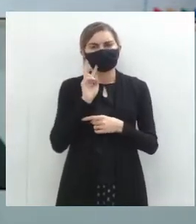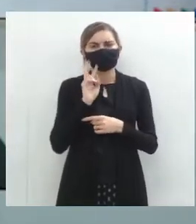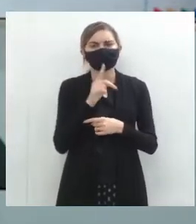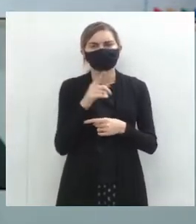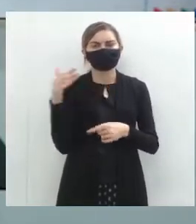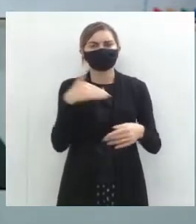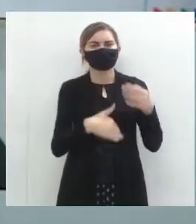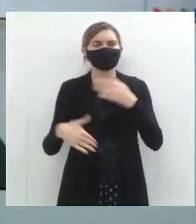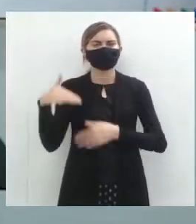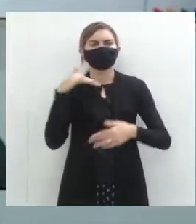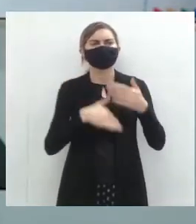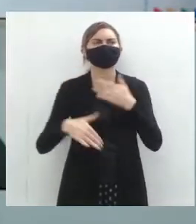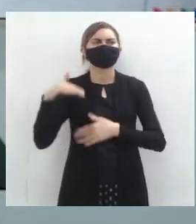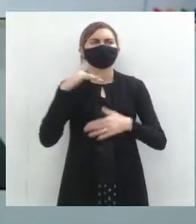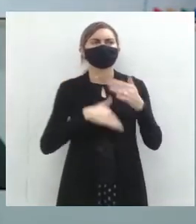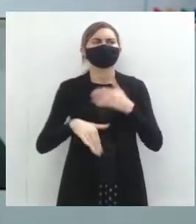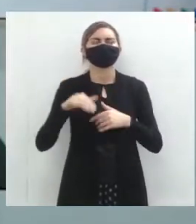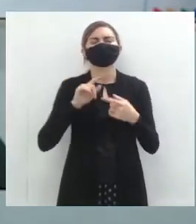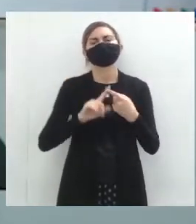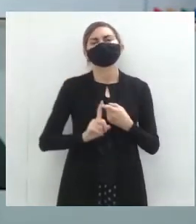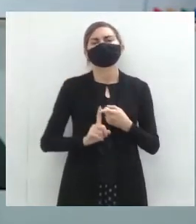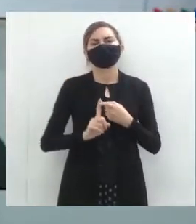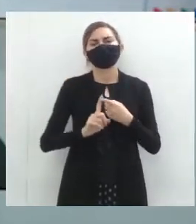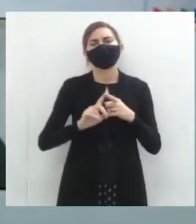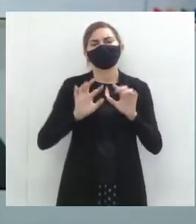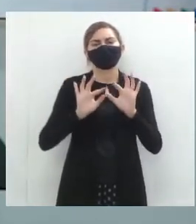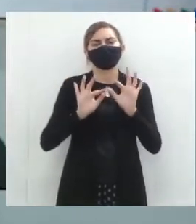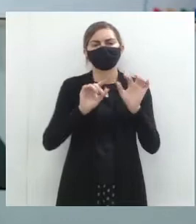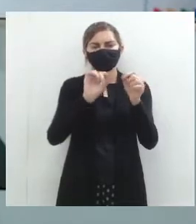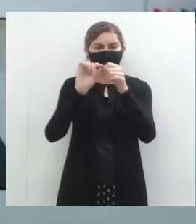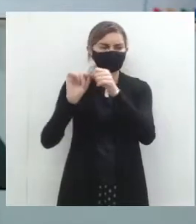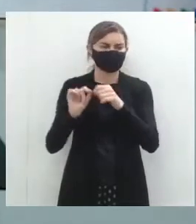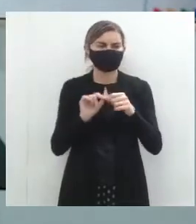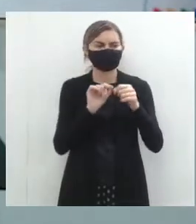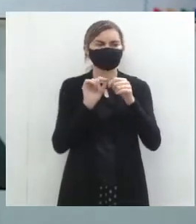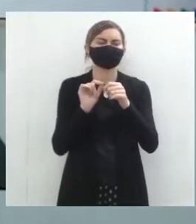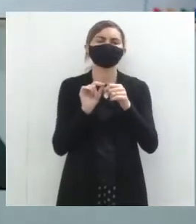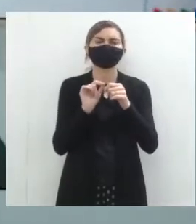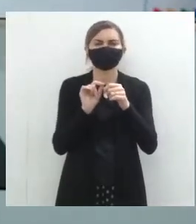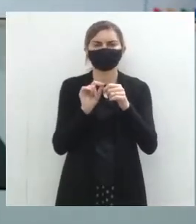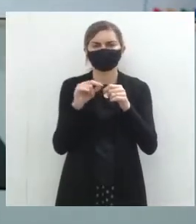ele participa da formação,